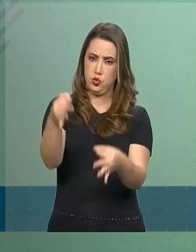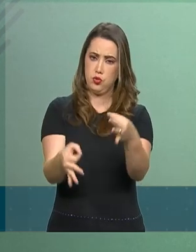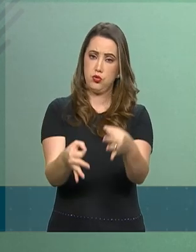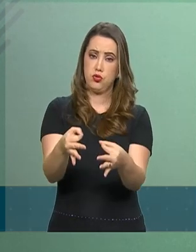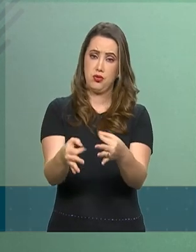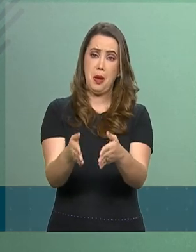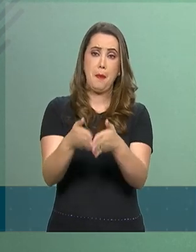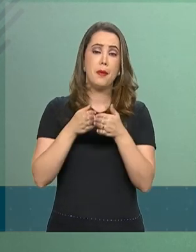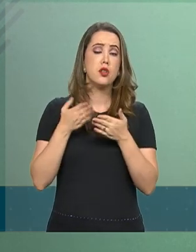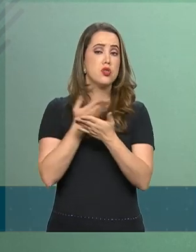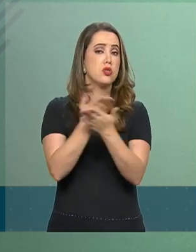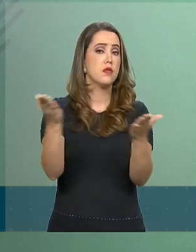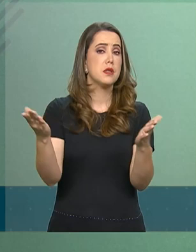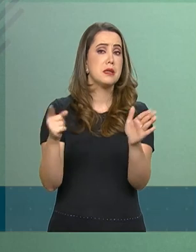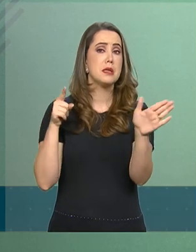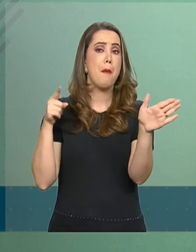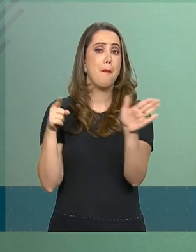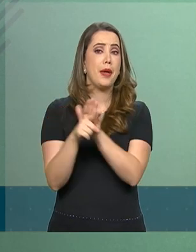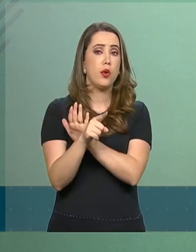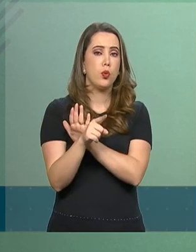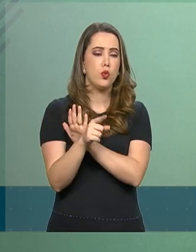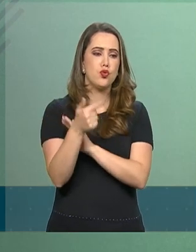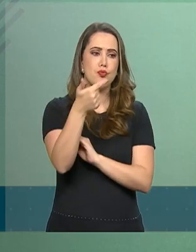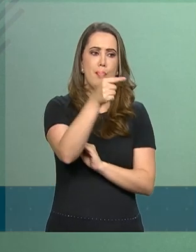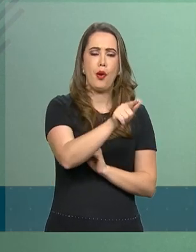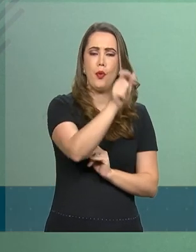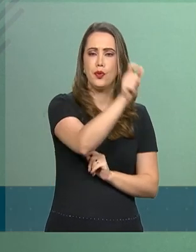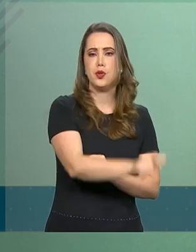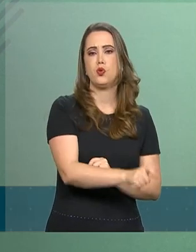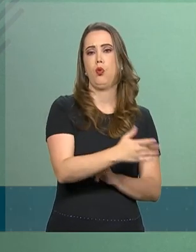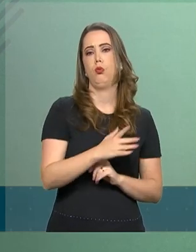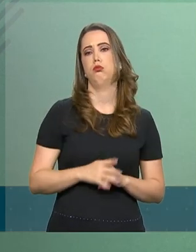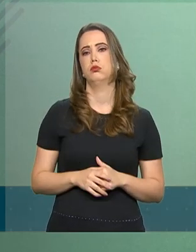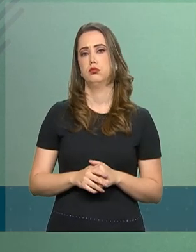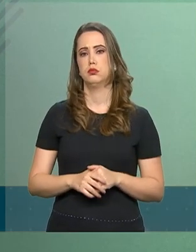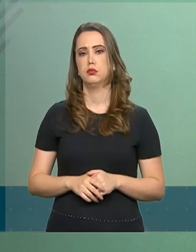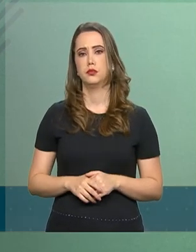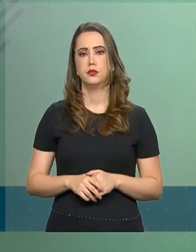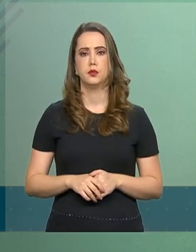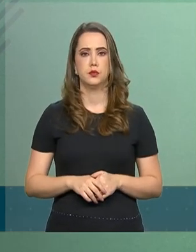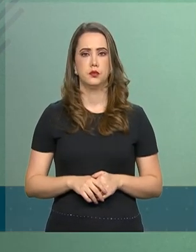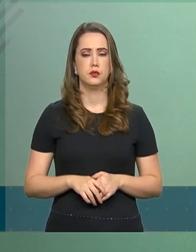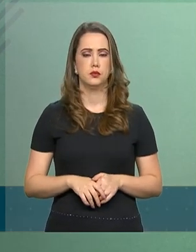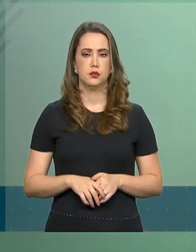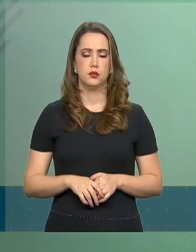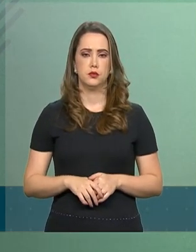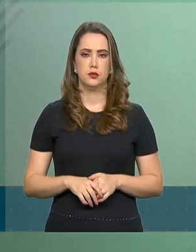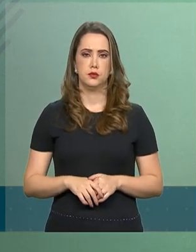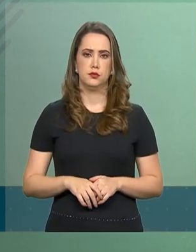solicita que enderecem os seus questionamentos as pessoas envolvidas no caso